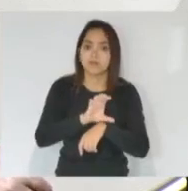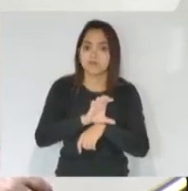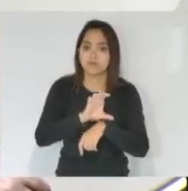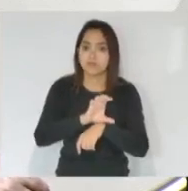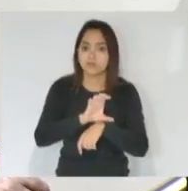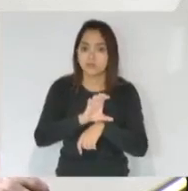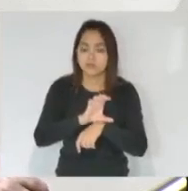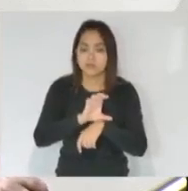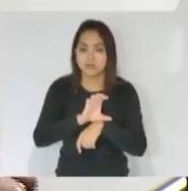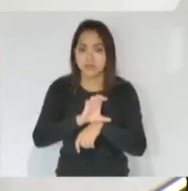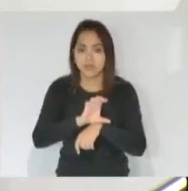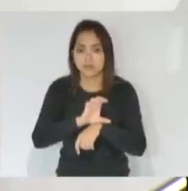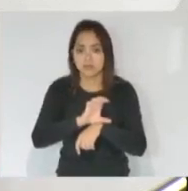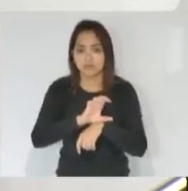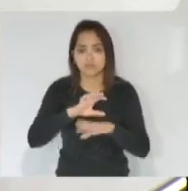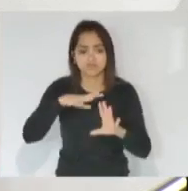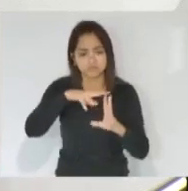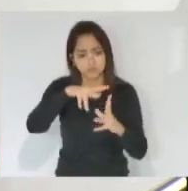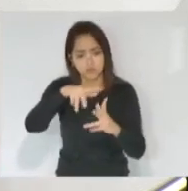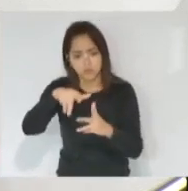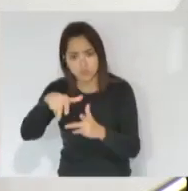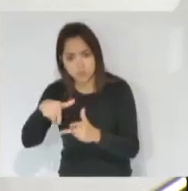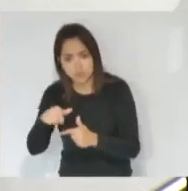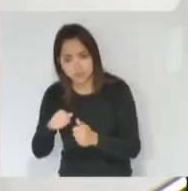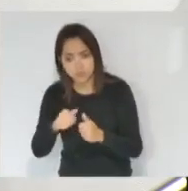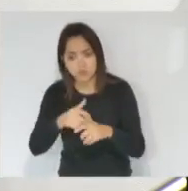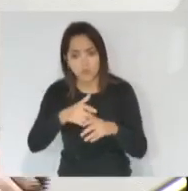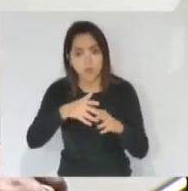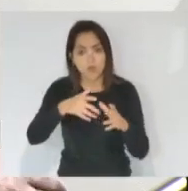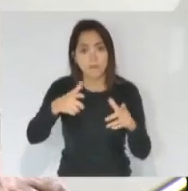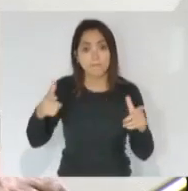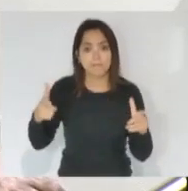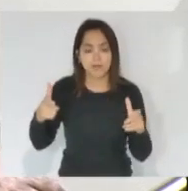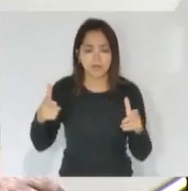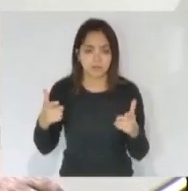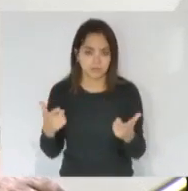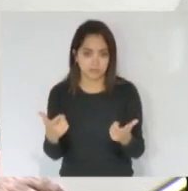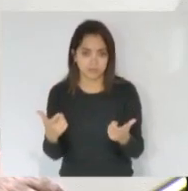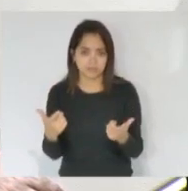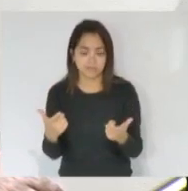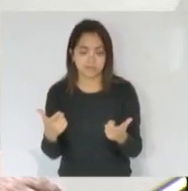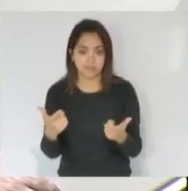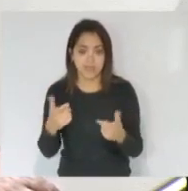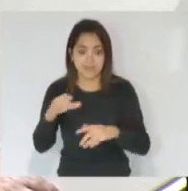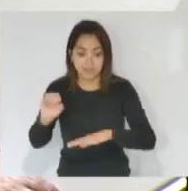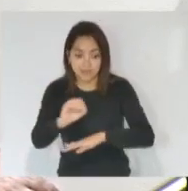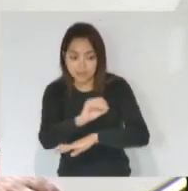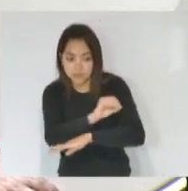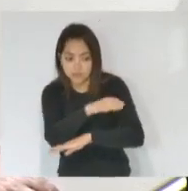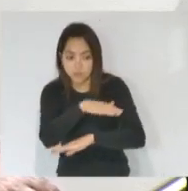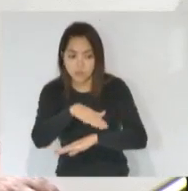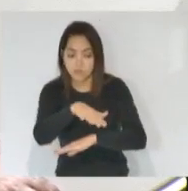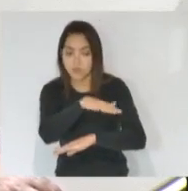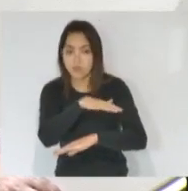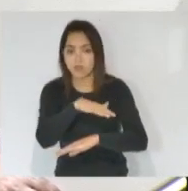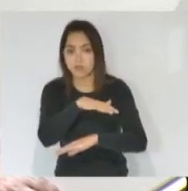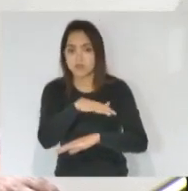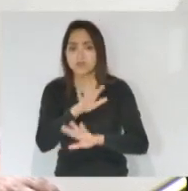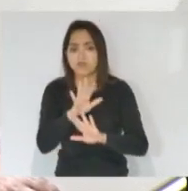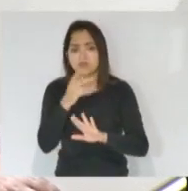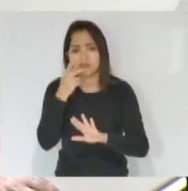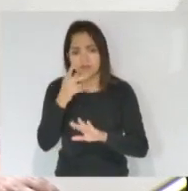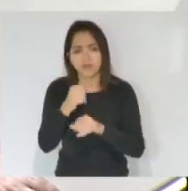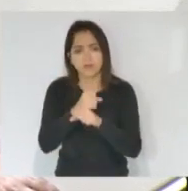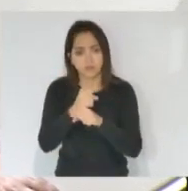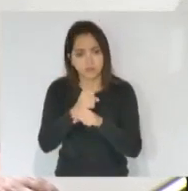agroindústria do mundo, na região meio-oeste e oeste de nosso estado. E eu falava há alguns anos, deputado Sérgio